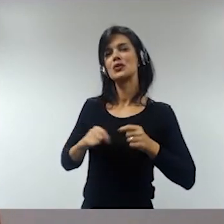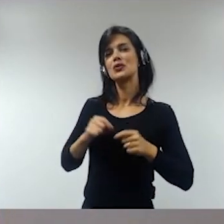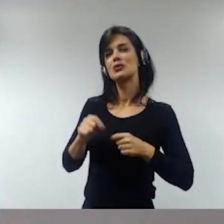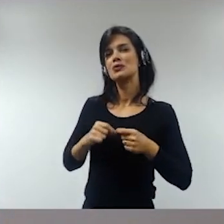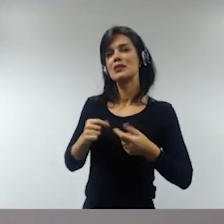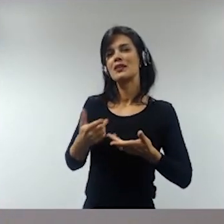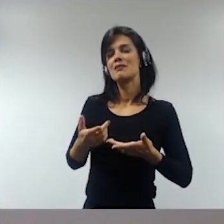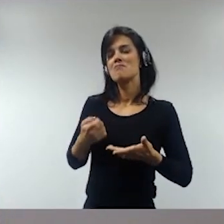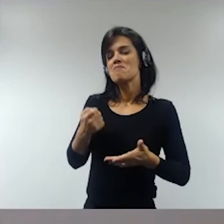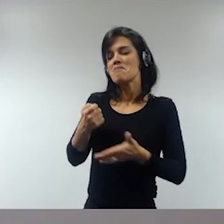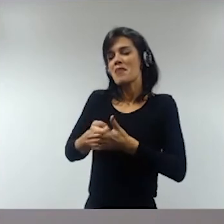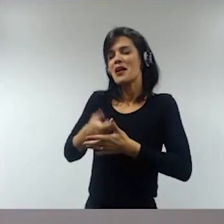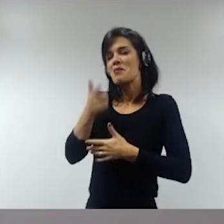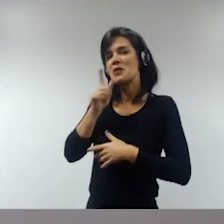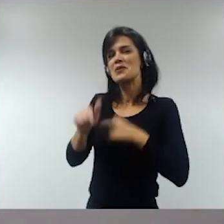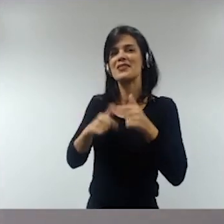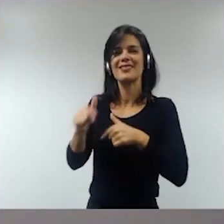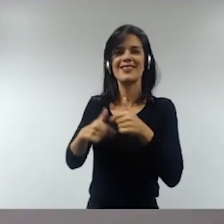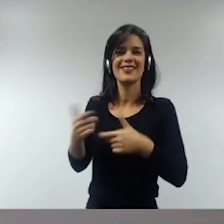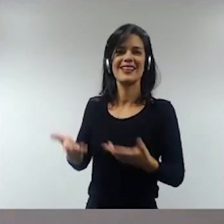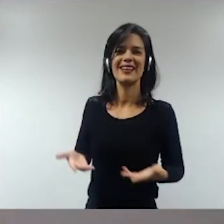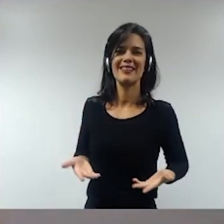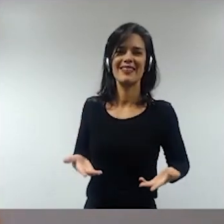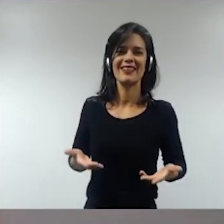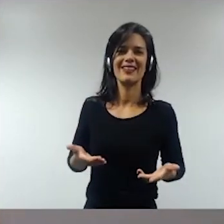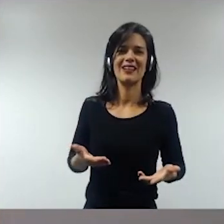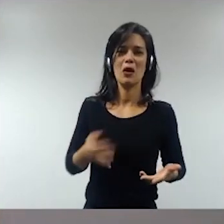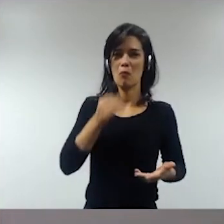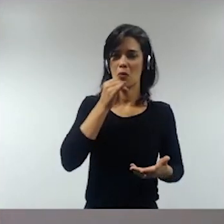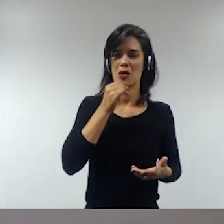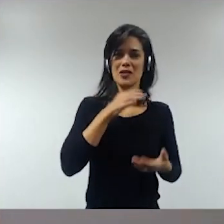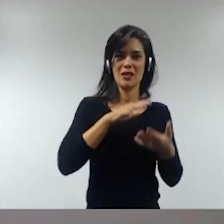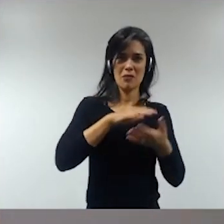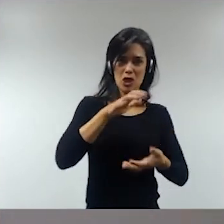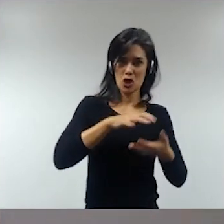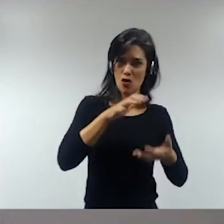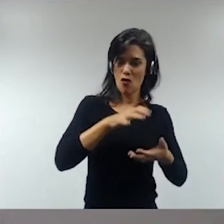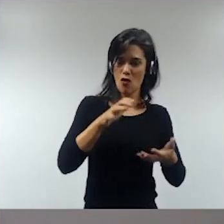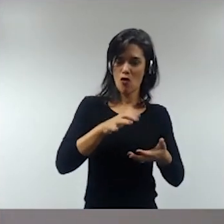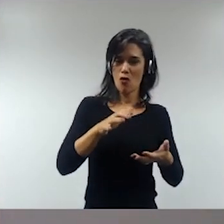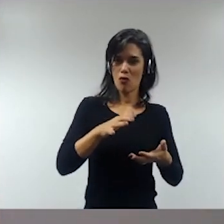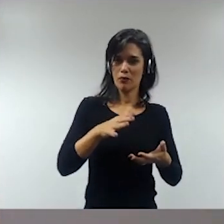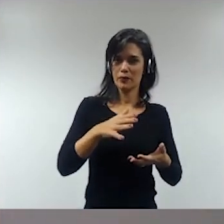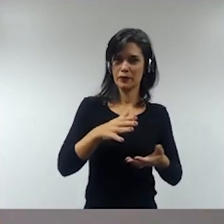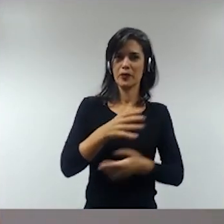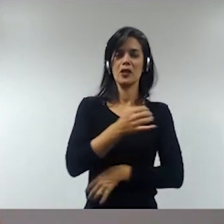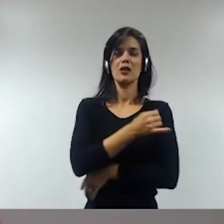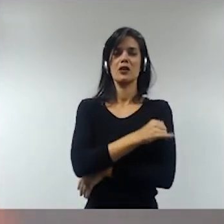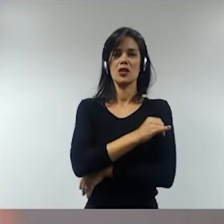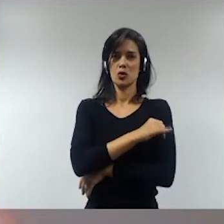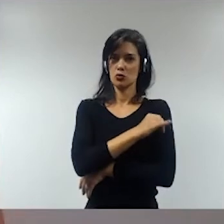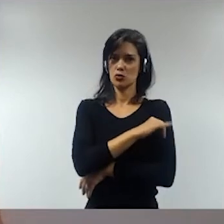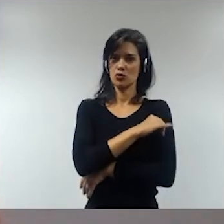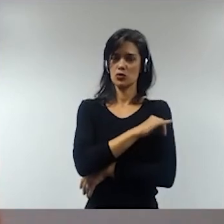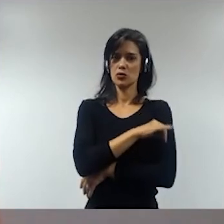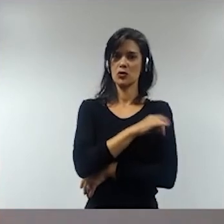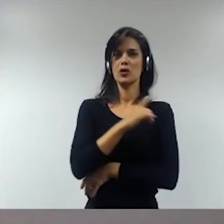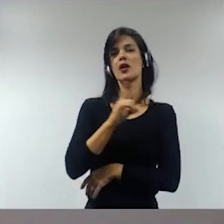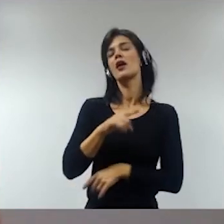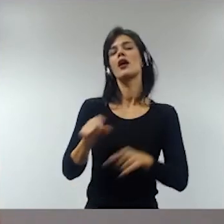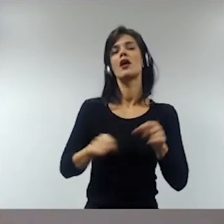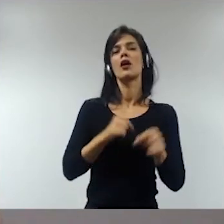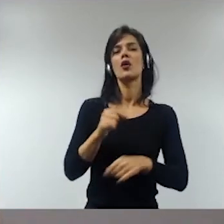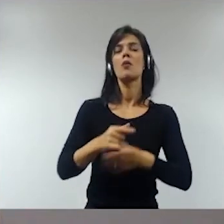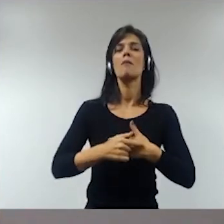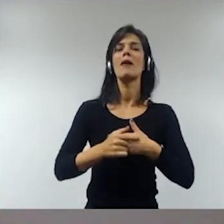aí a gente tem também a questão do idoso. Eu aqui, a minha função institucional na Ordem do Rio de Janeiro é uma função